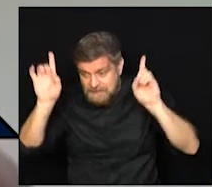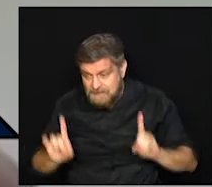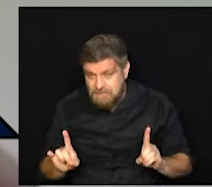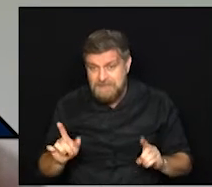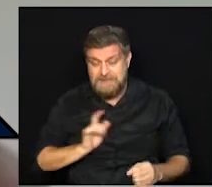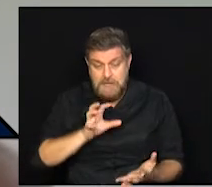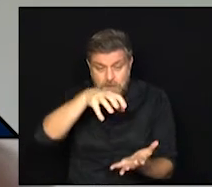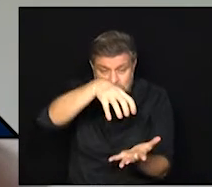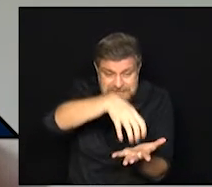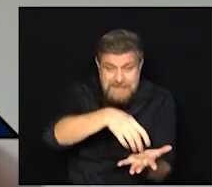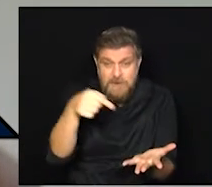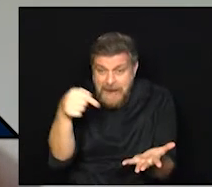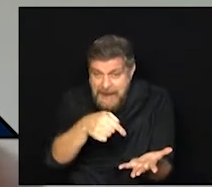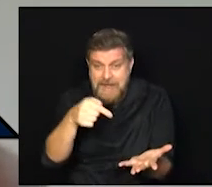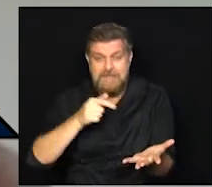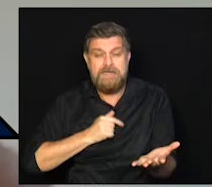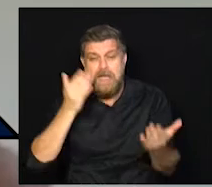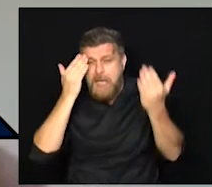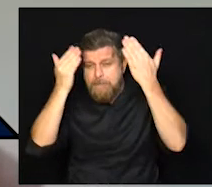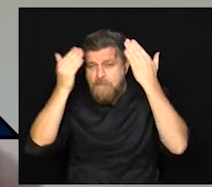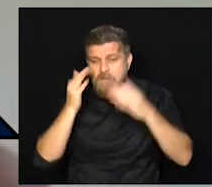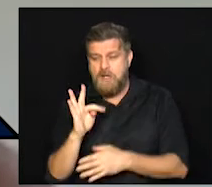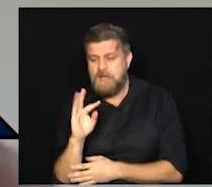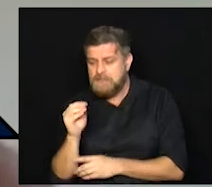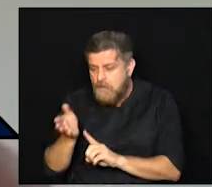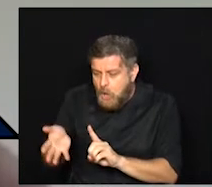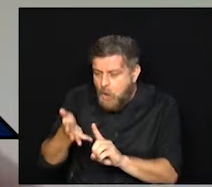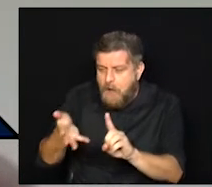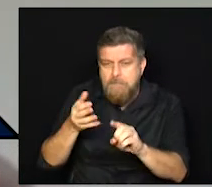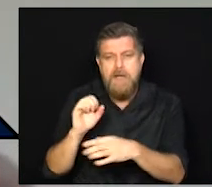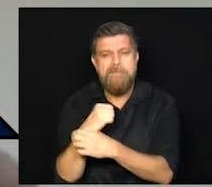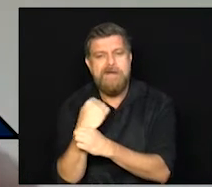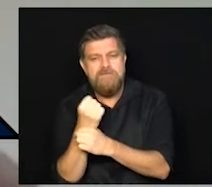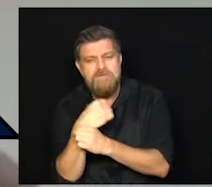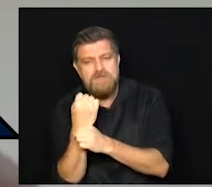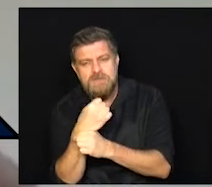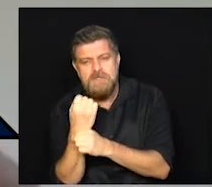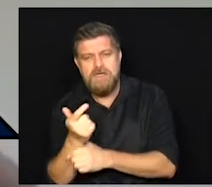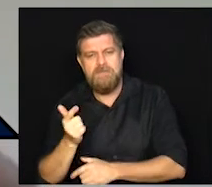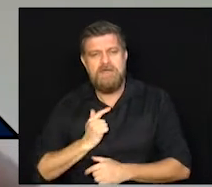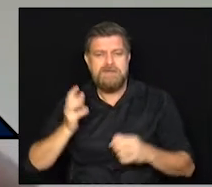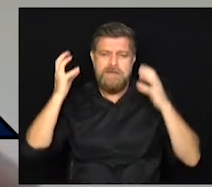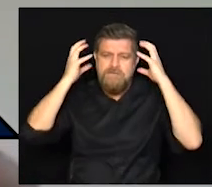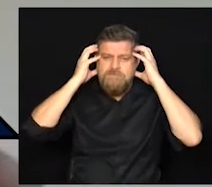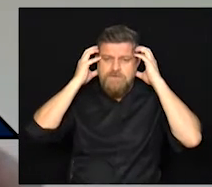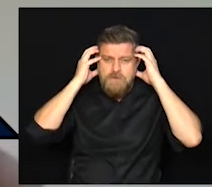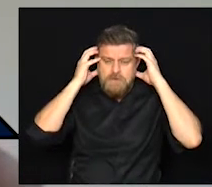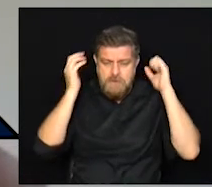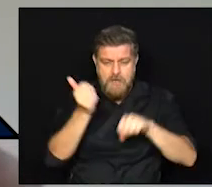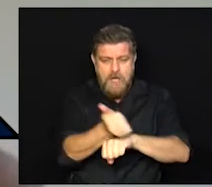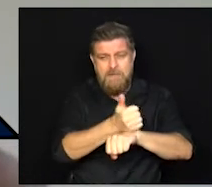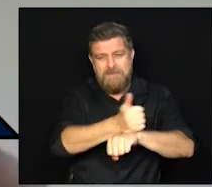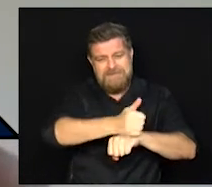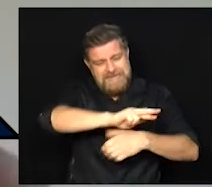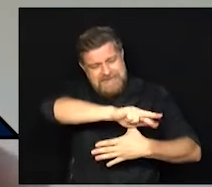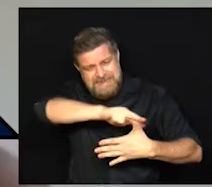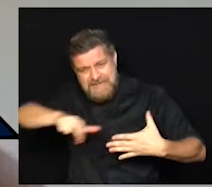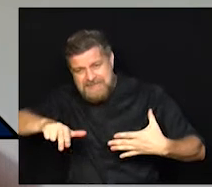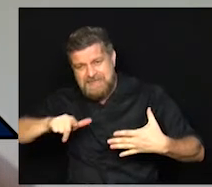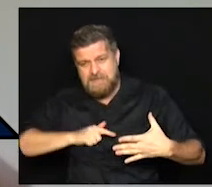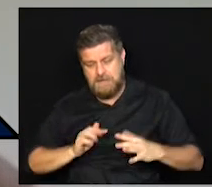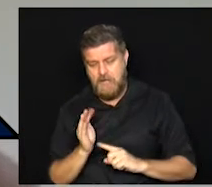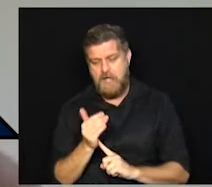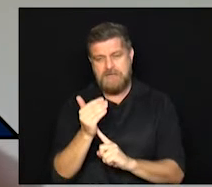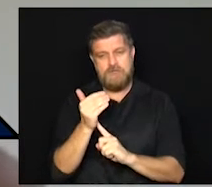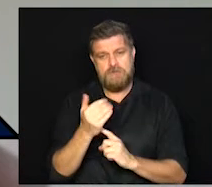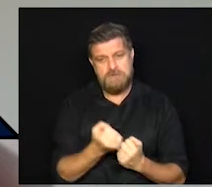com apoio psicológico, terapia ocupacional, fisioterapia, fono, todas as tecnologias